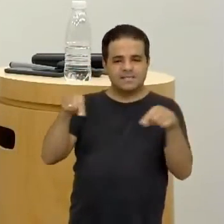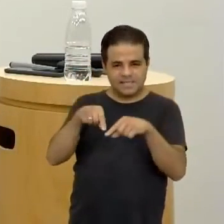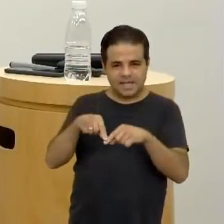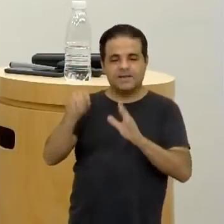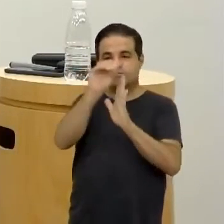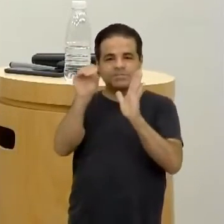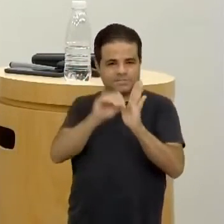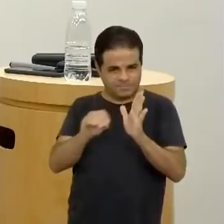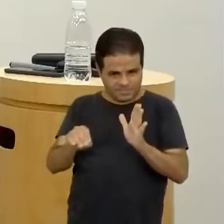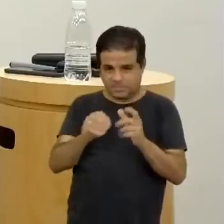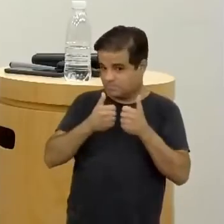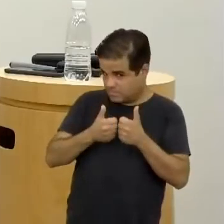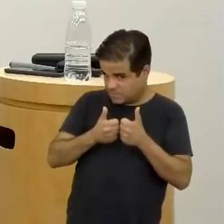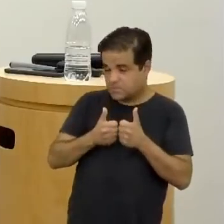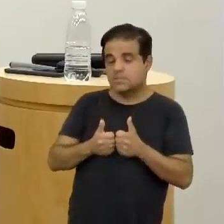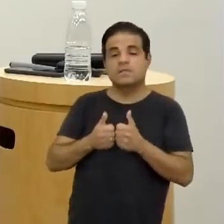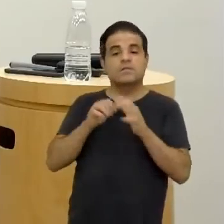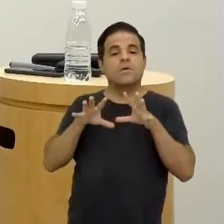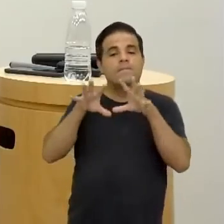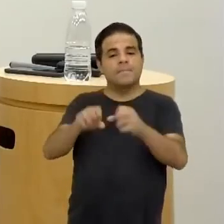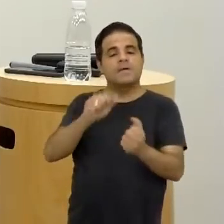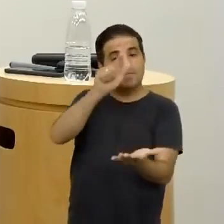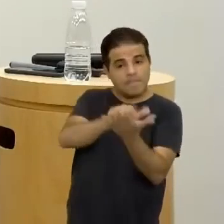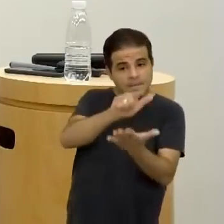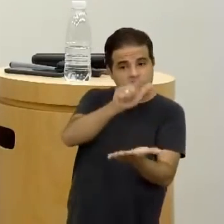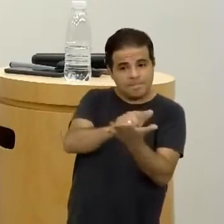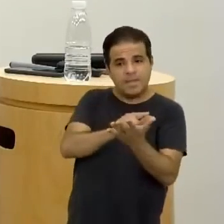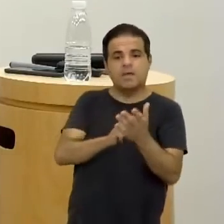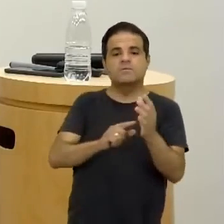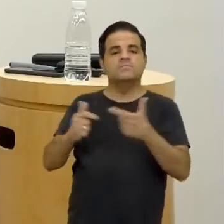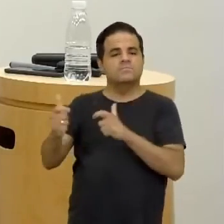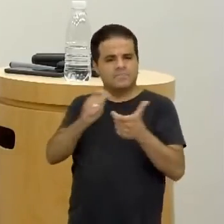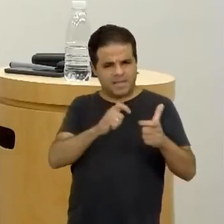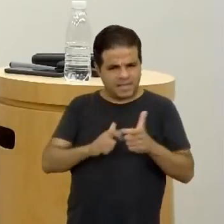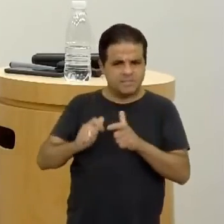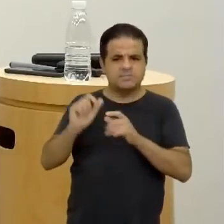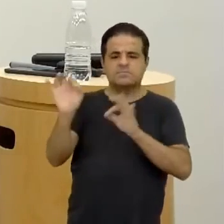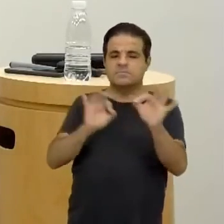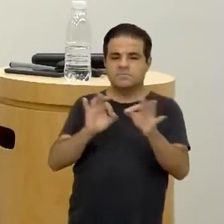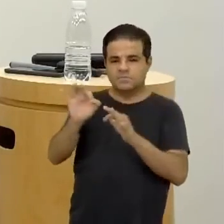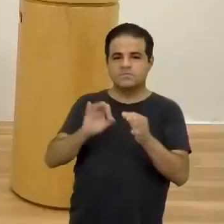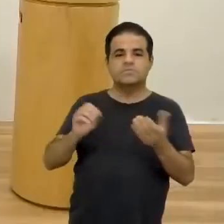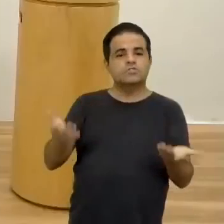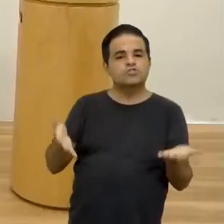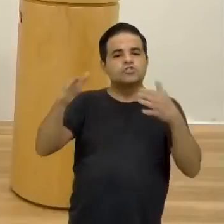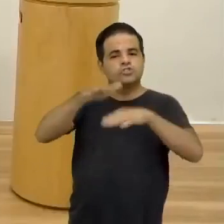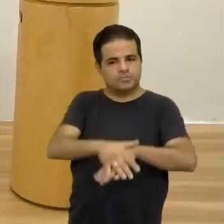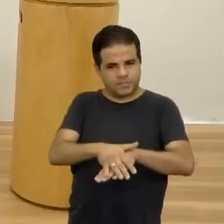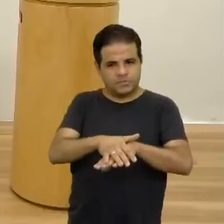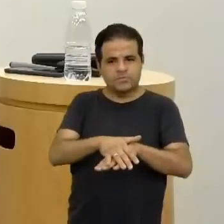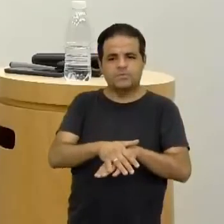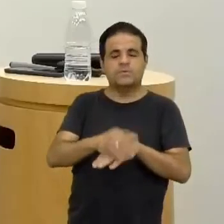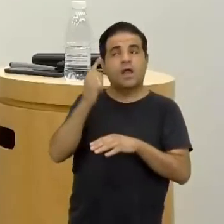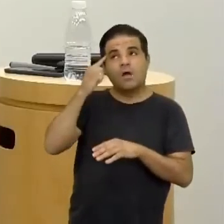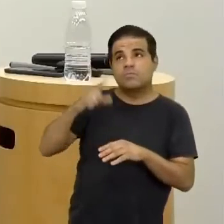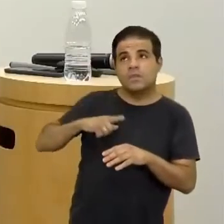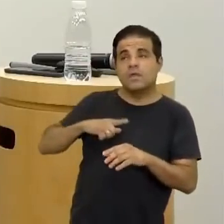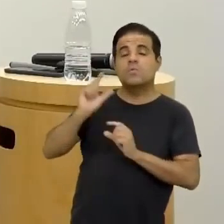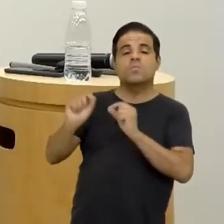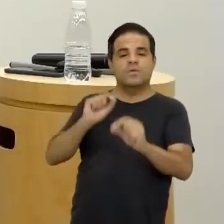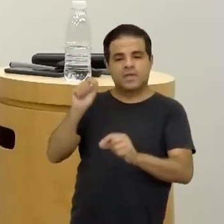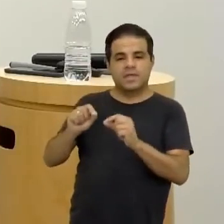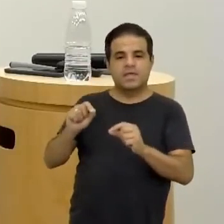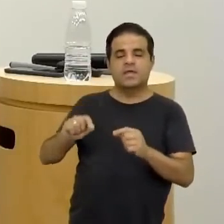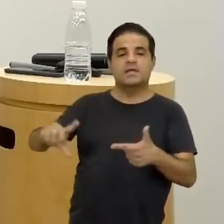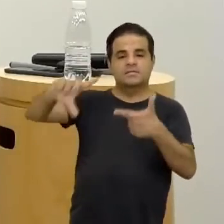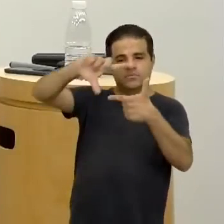sala daqui do centro de mídias mesmo Tá certo então eu peguei um papel e fiz essas peças só que eu fiz com dobradura Tá bom então o que que eu tenho aqui